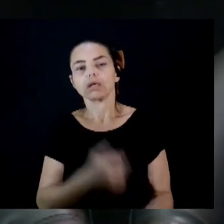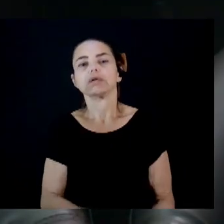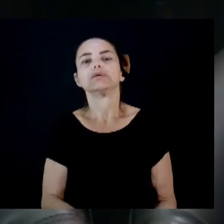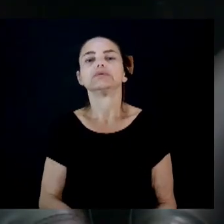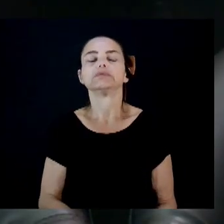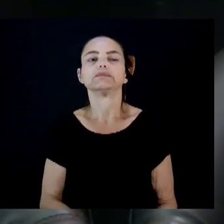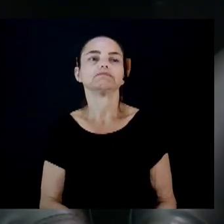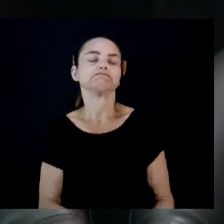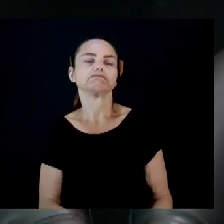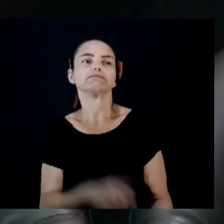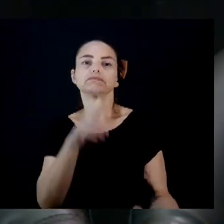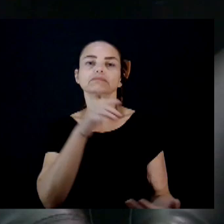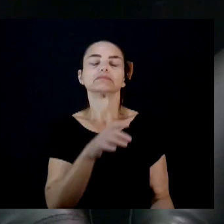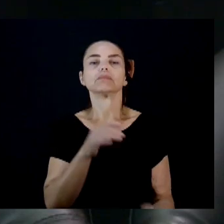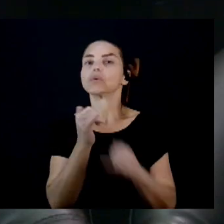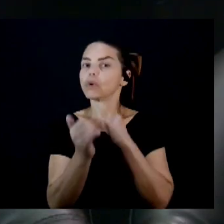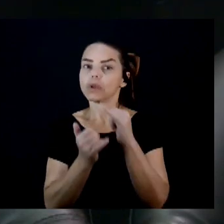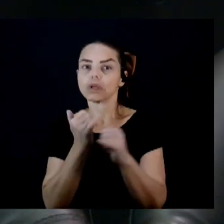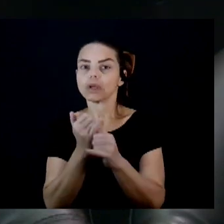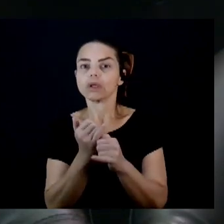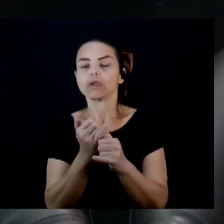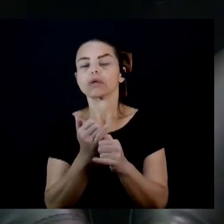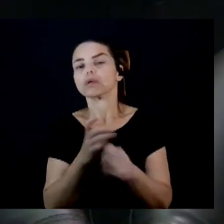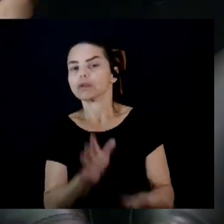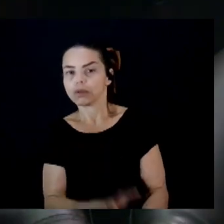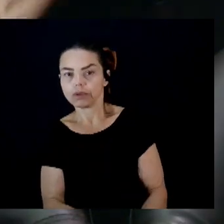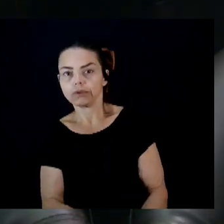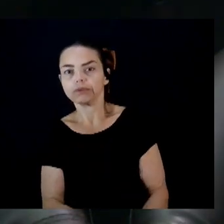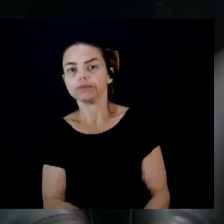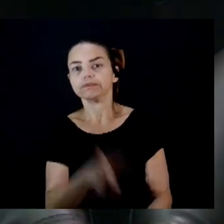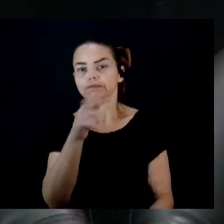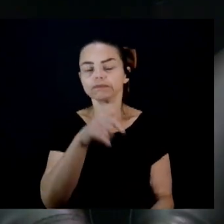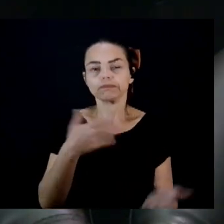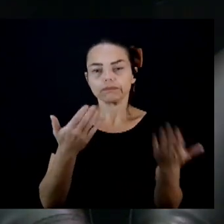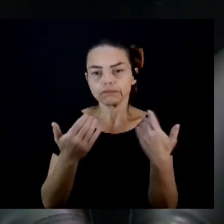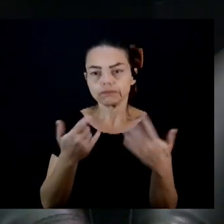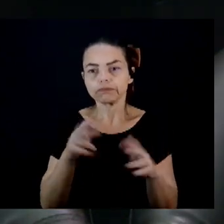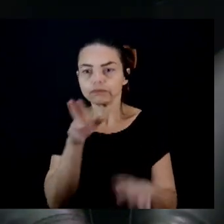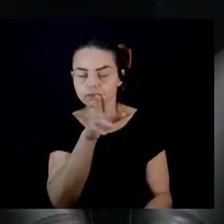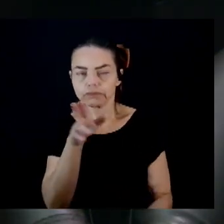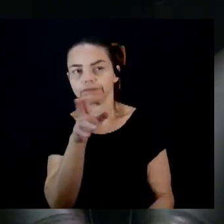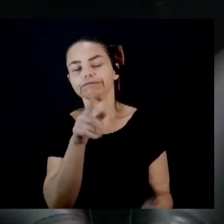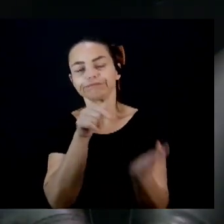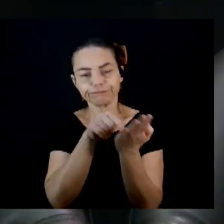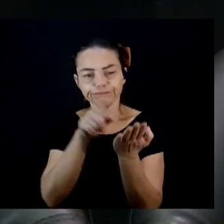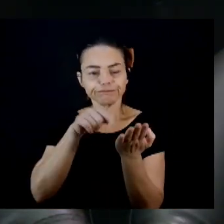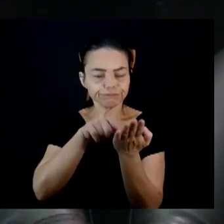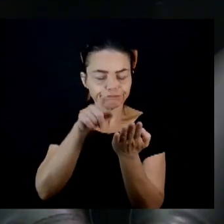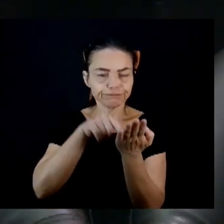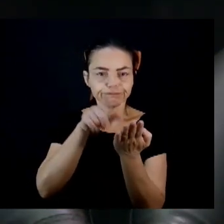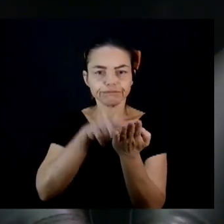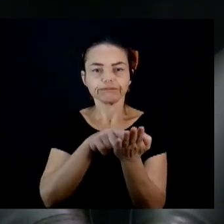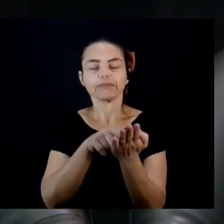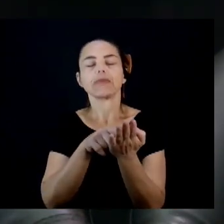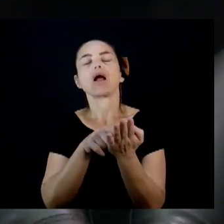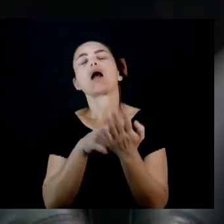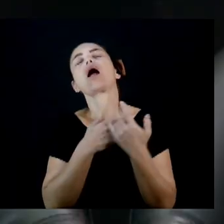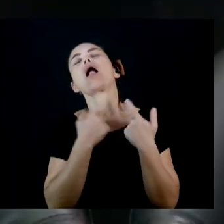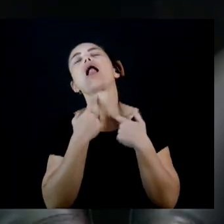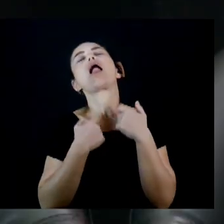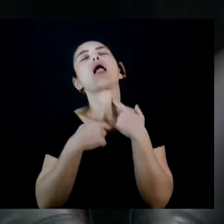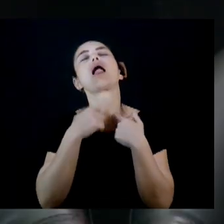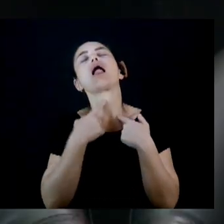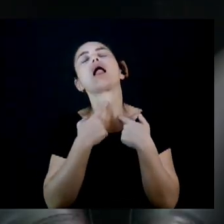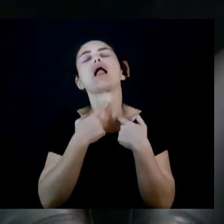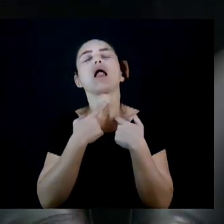o mundo digital, quando a gente fala, quando eles utilizam muito, né? Tem muitos fetiches. A pornografia